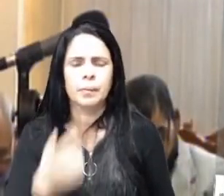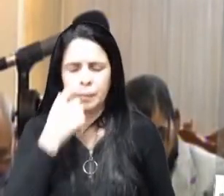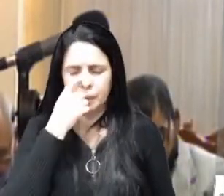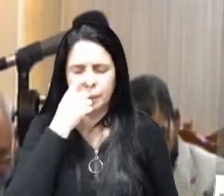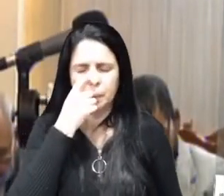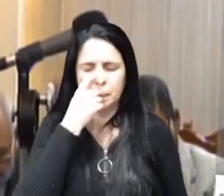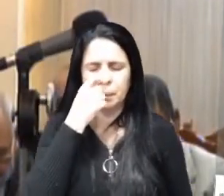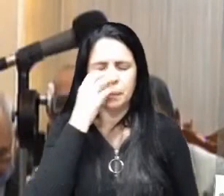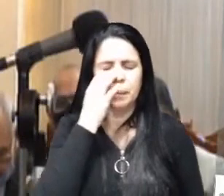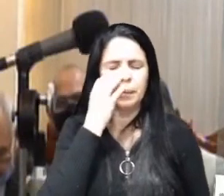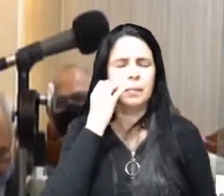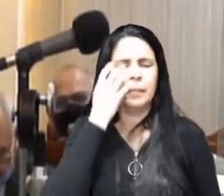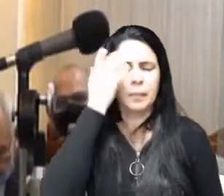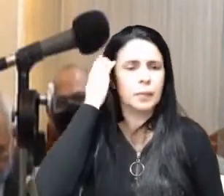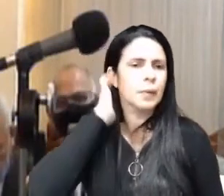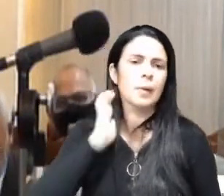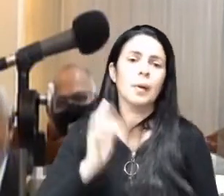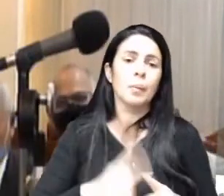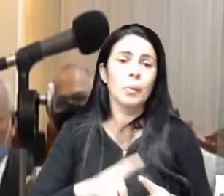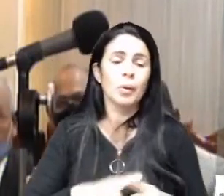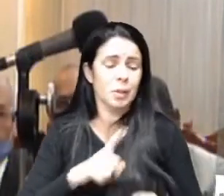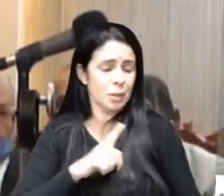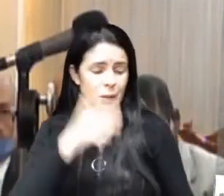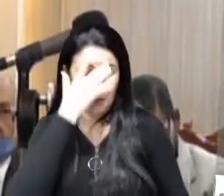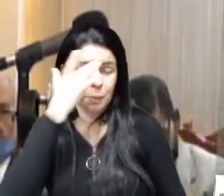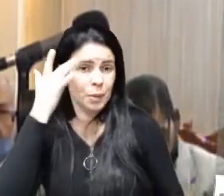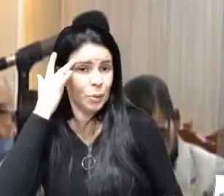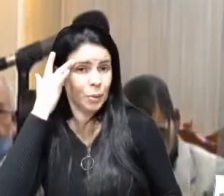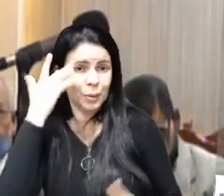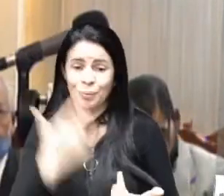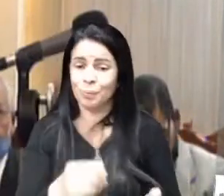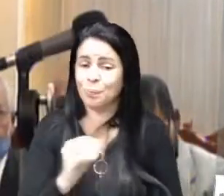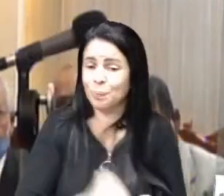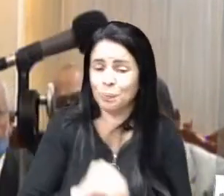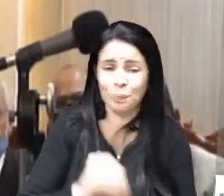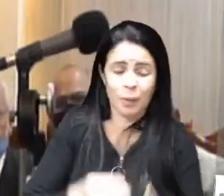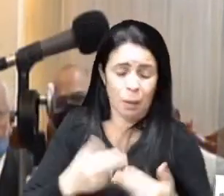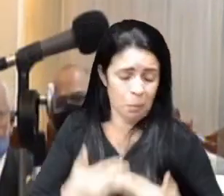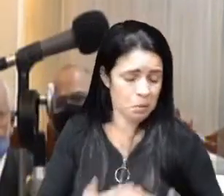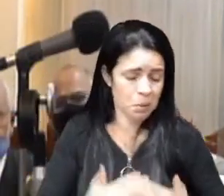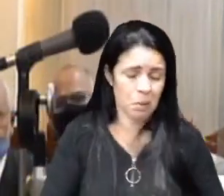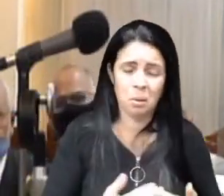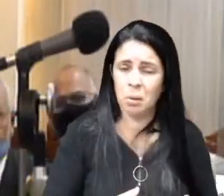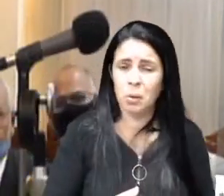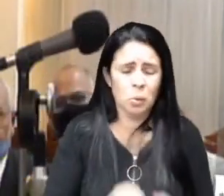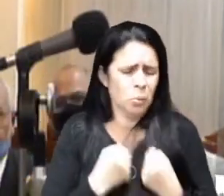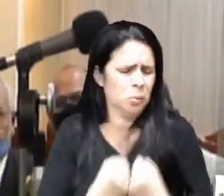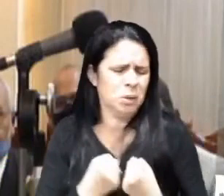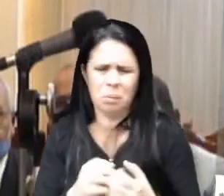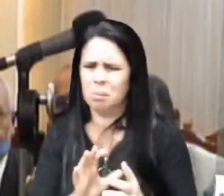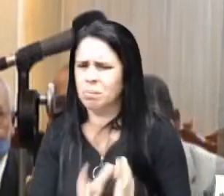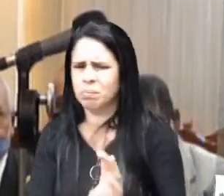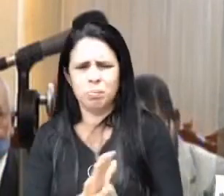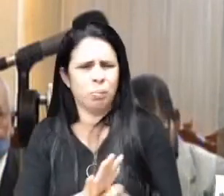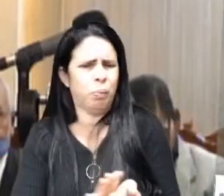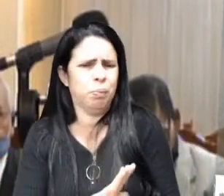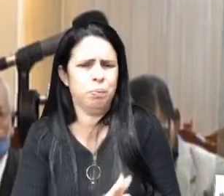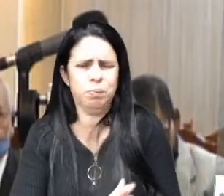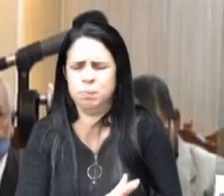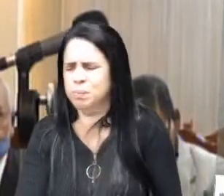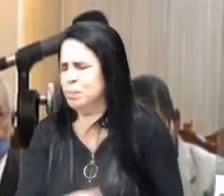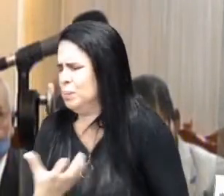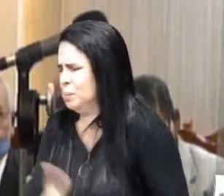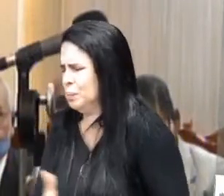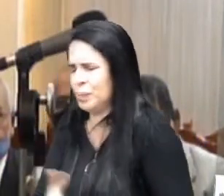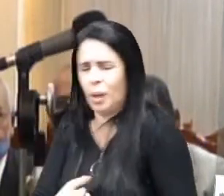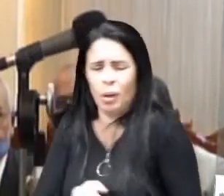com paciência. Não suporta mais nada, não aguenta nada. Glória seja dado o